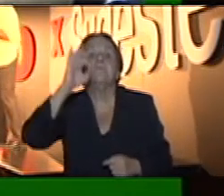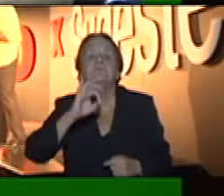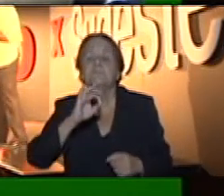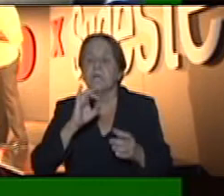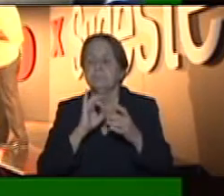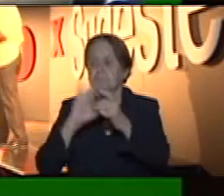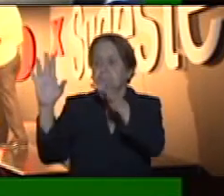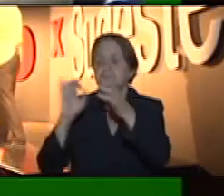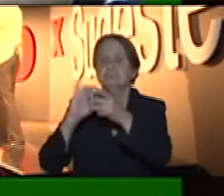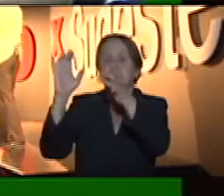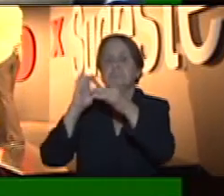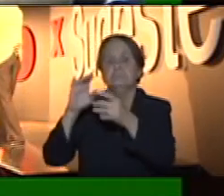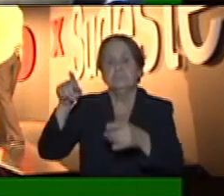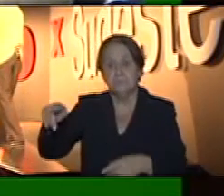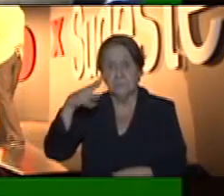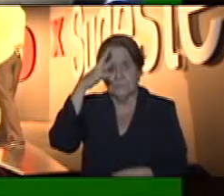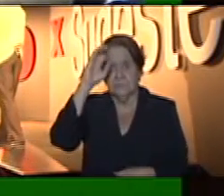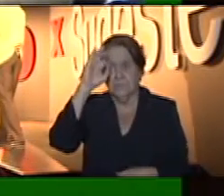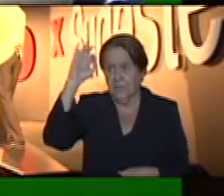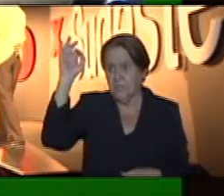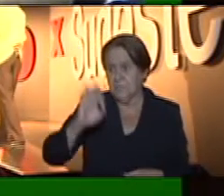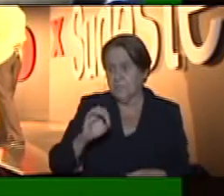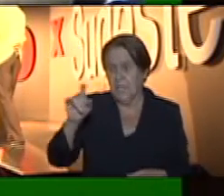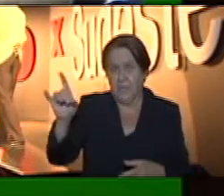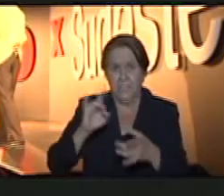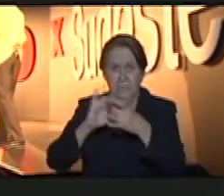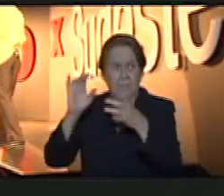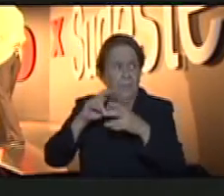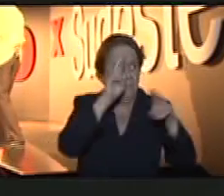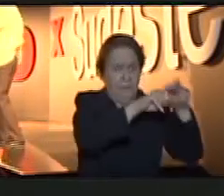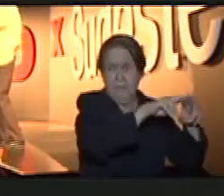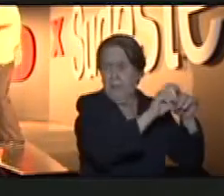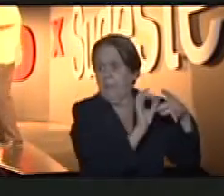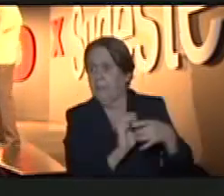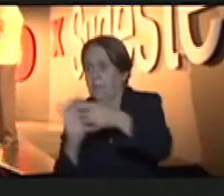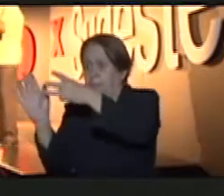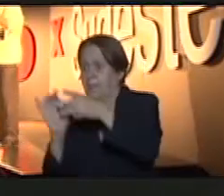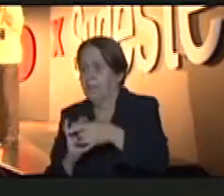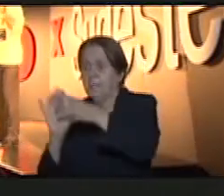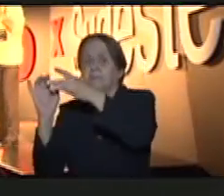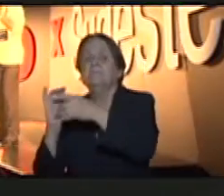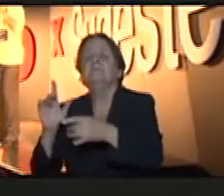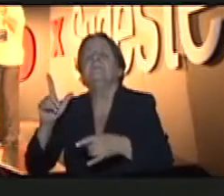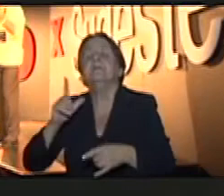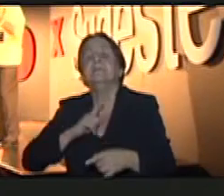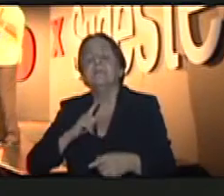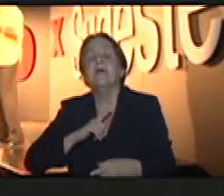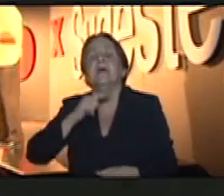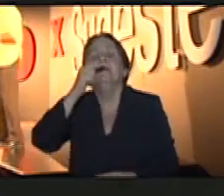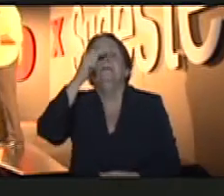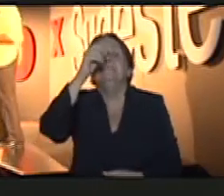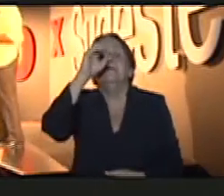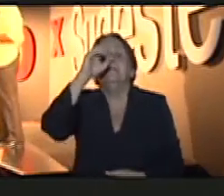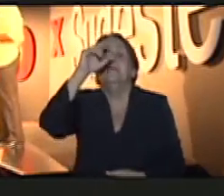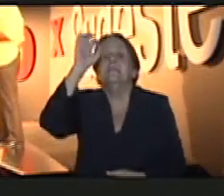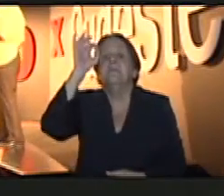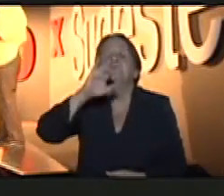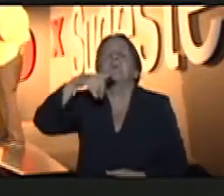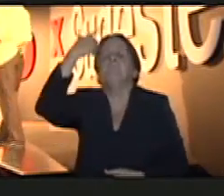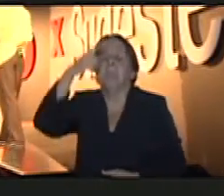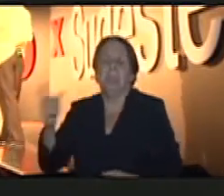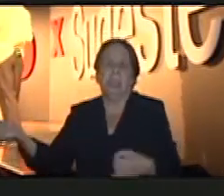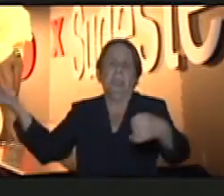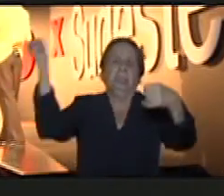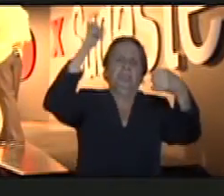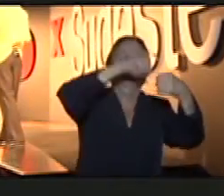liberdade todo ano e desses 40% poos de liberdade por ano nós temos mais de 70% de reincidência e